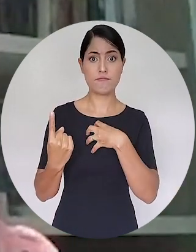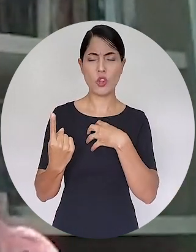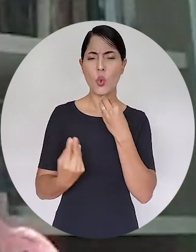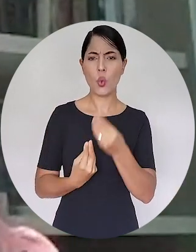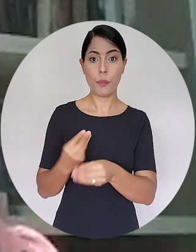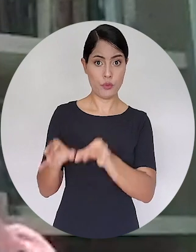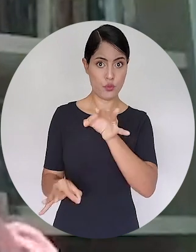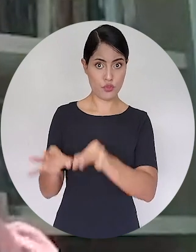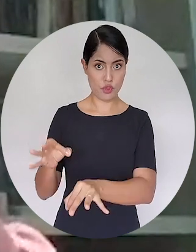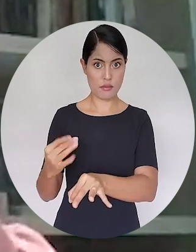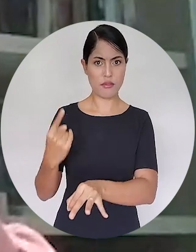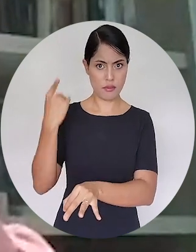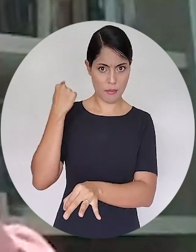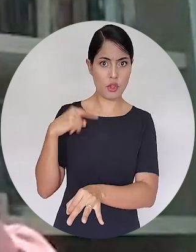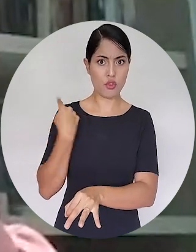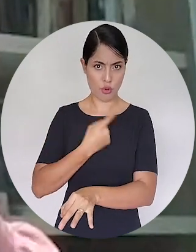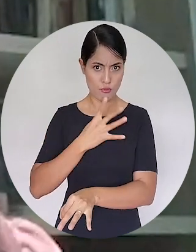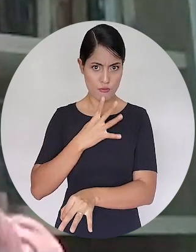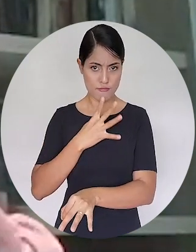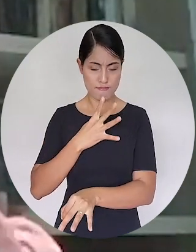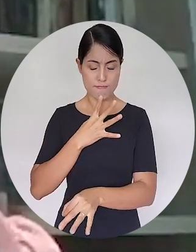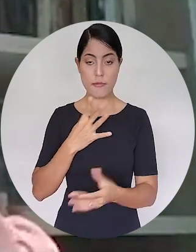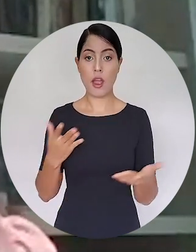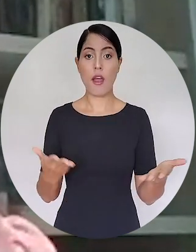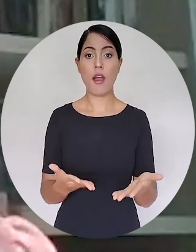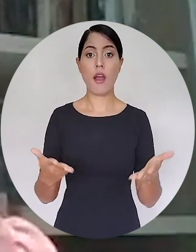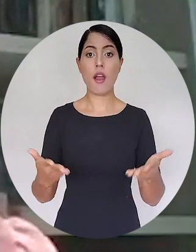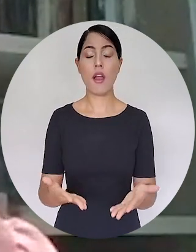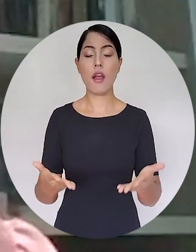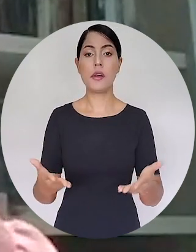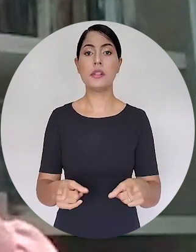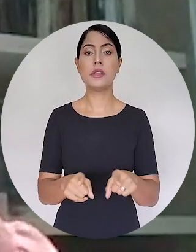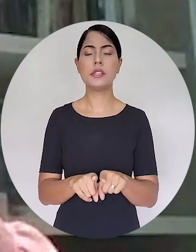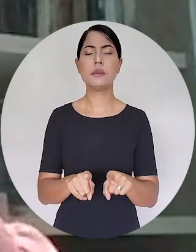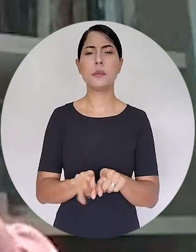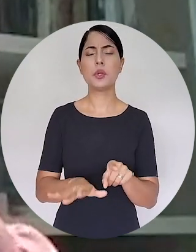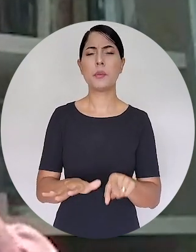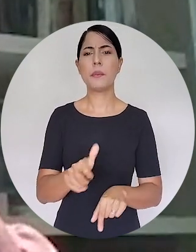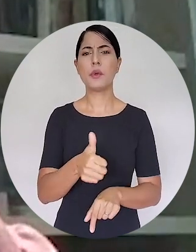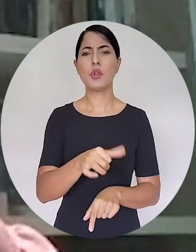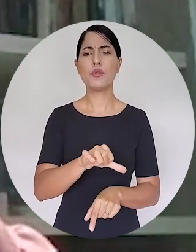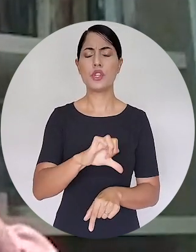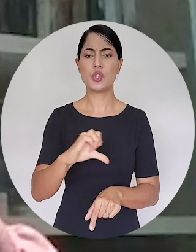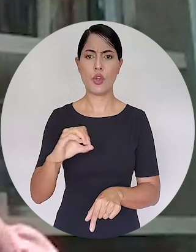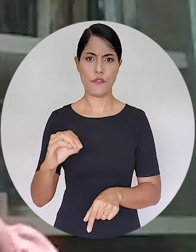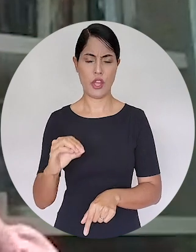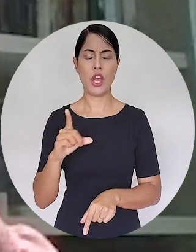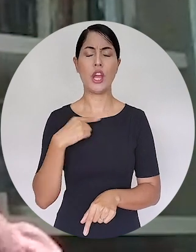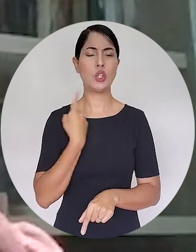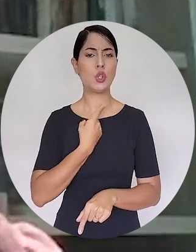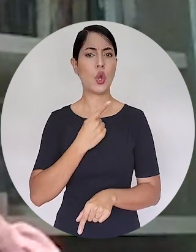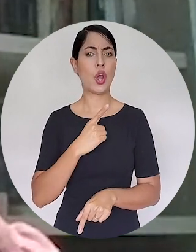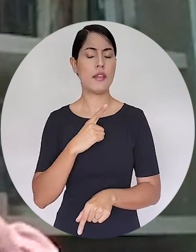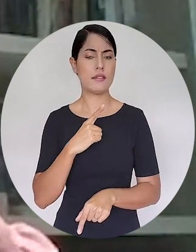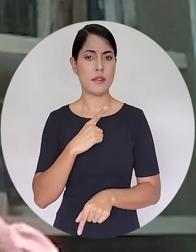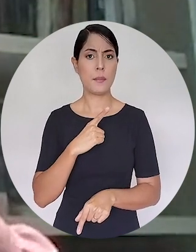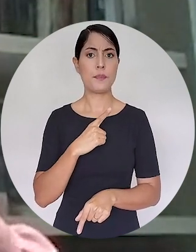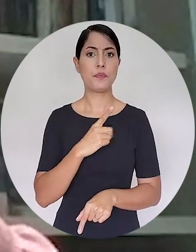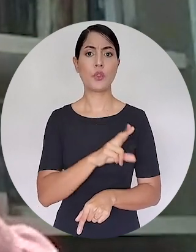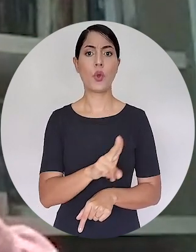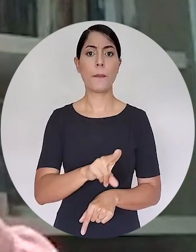conflitos, né, que era por meio do judiciário. Mais recentemente, aí, desde a década de 90, a gente vem